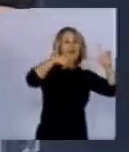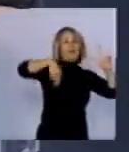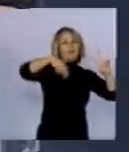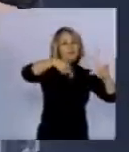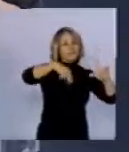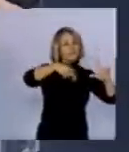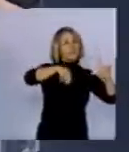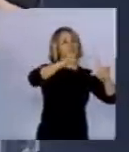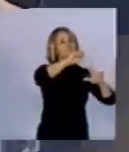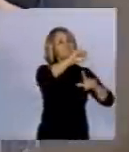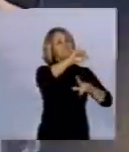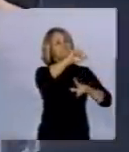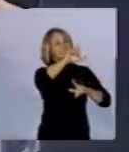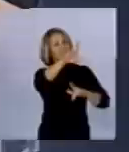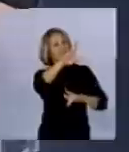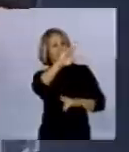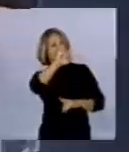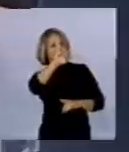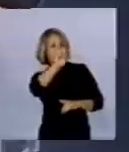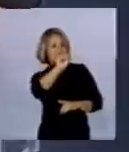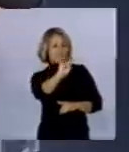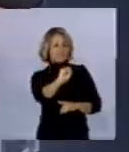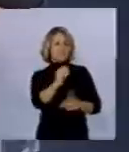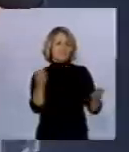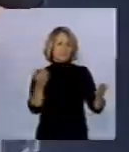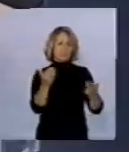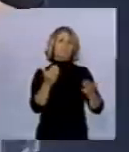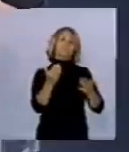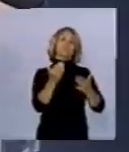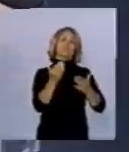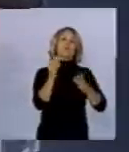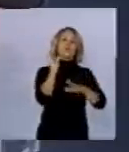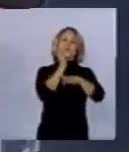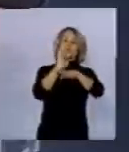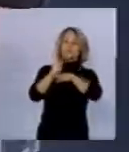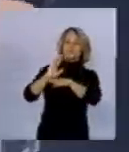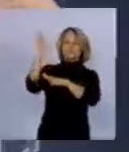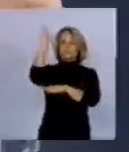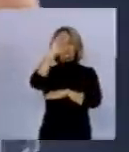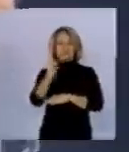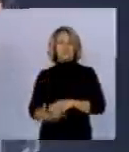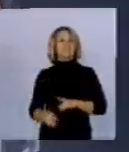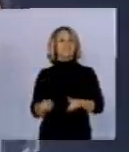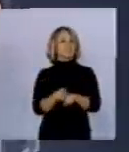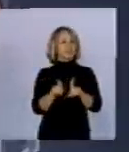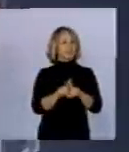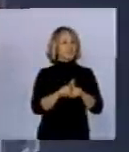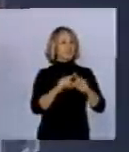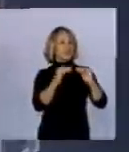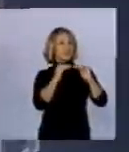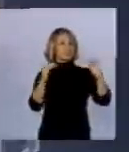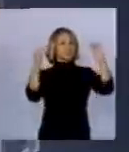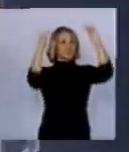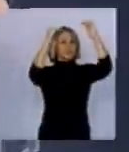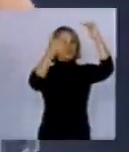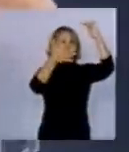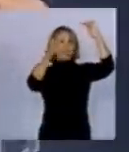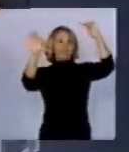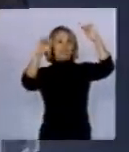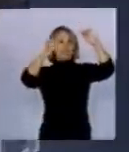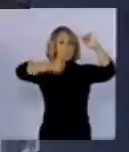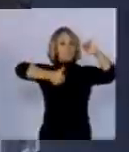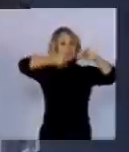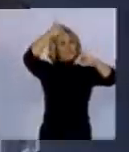séries vi que o cinema nacional nos últimos anos também ele tá sempre entre os 10 as 10 maiores